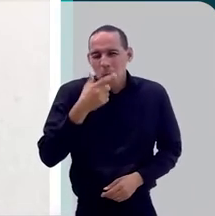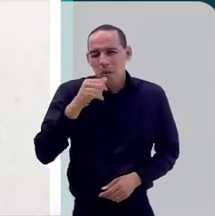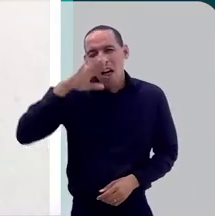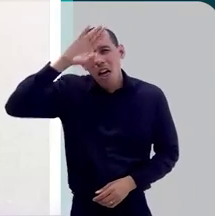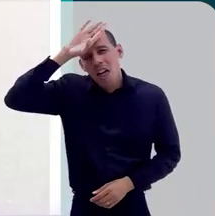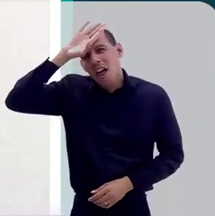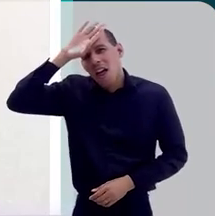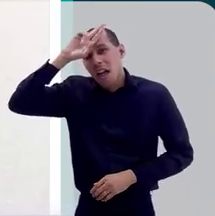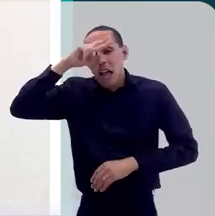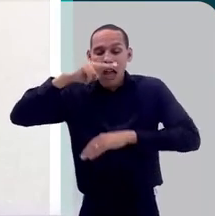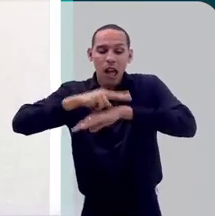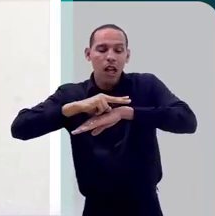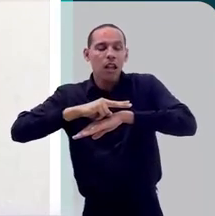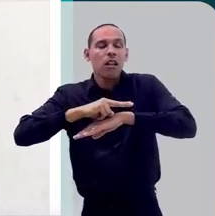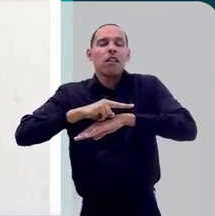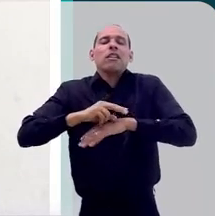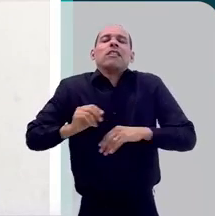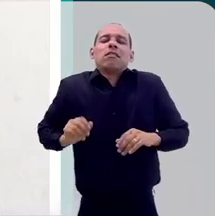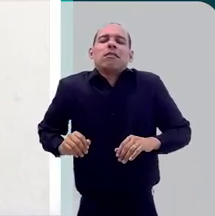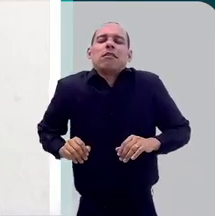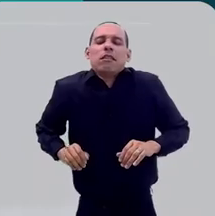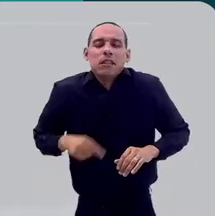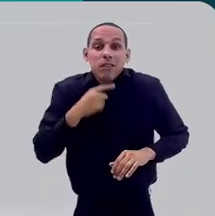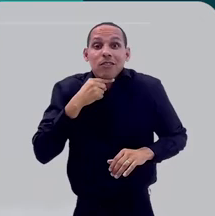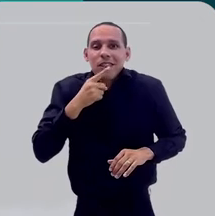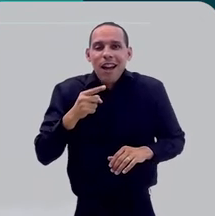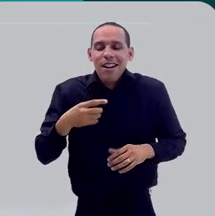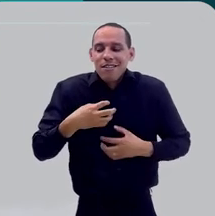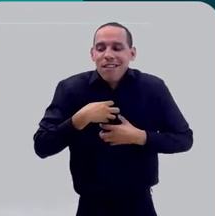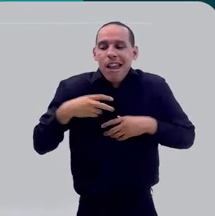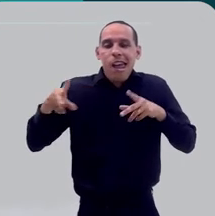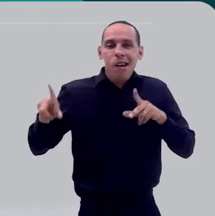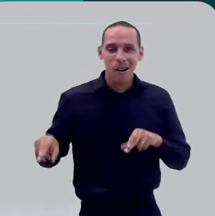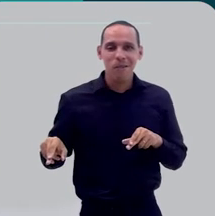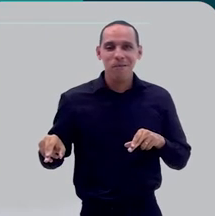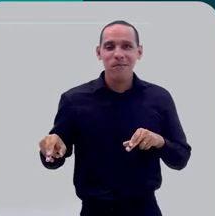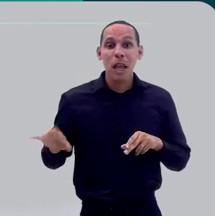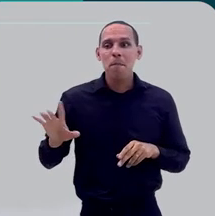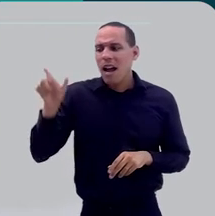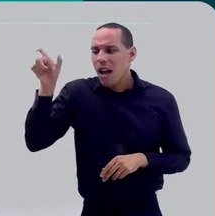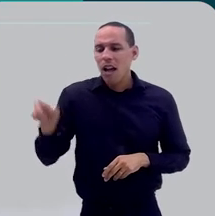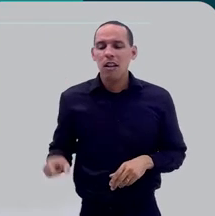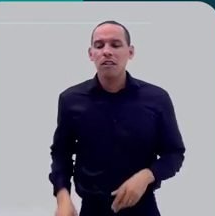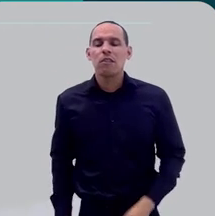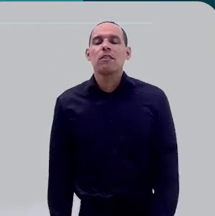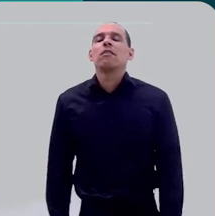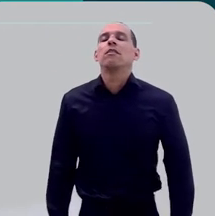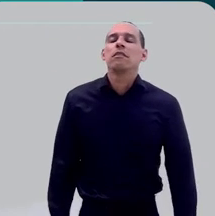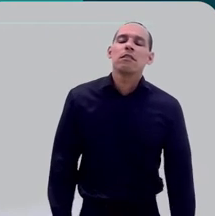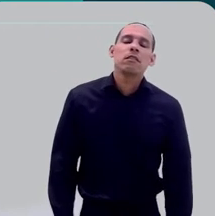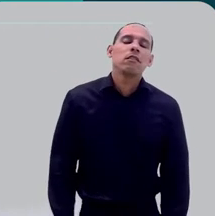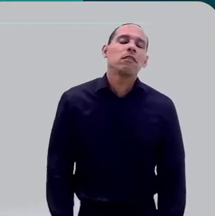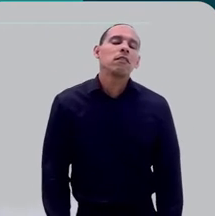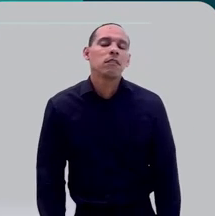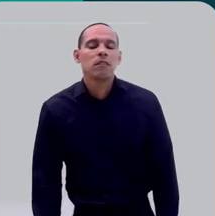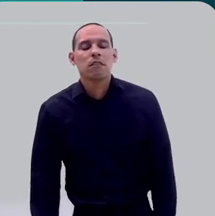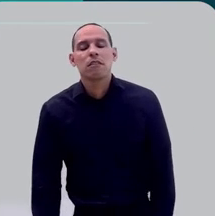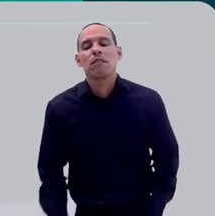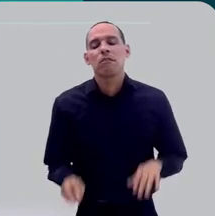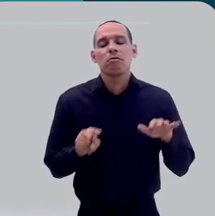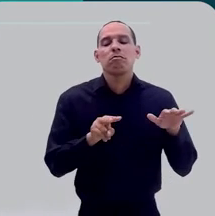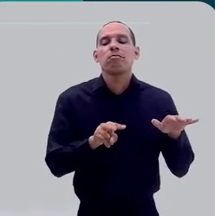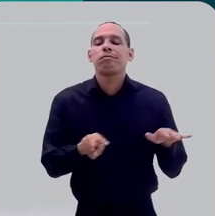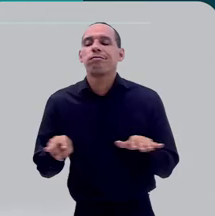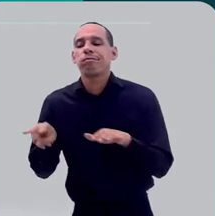com febre, e não aguenta levantar da cama? É essa a sensação. Só que ela se arrasta por semanas,